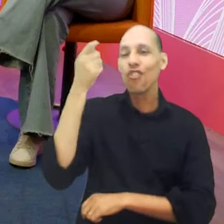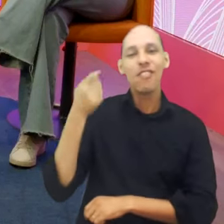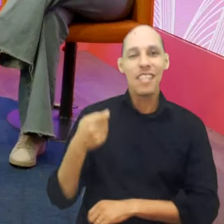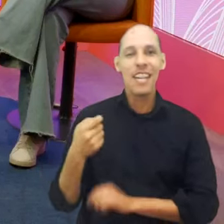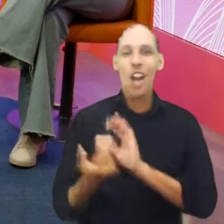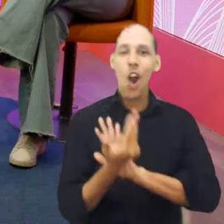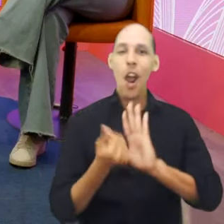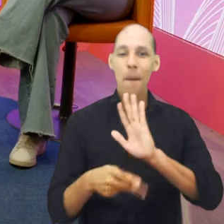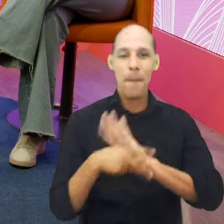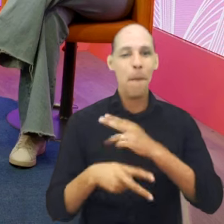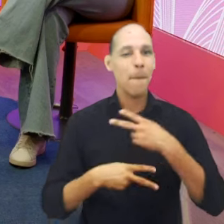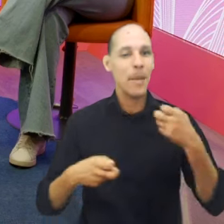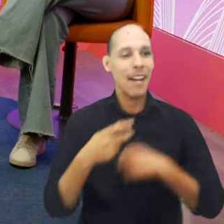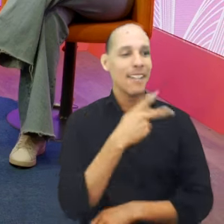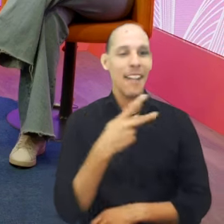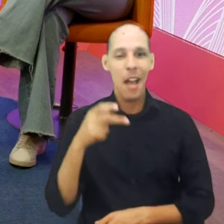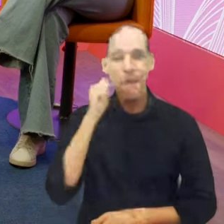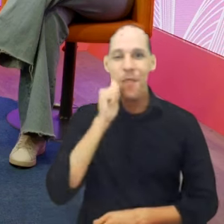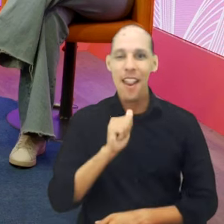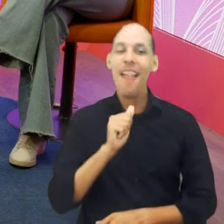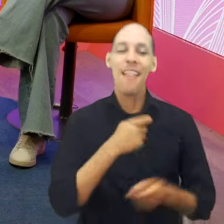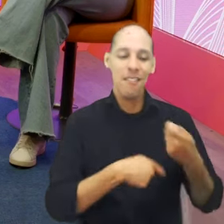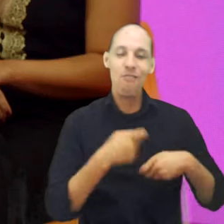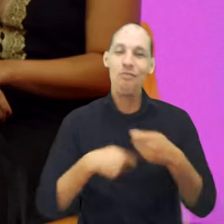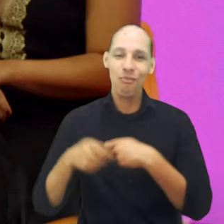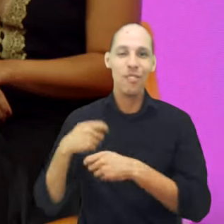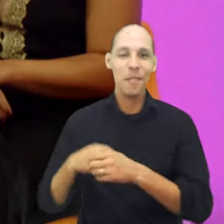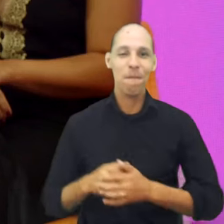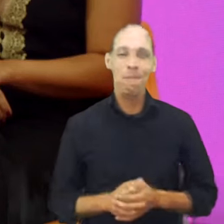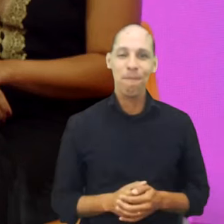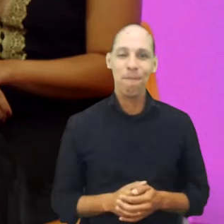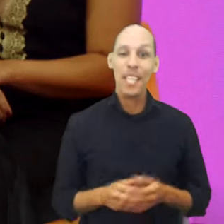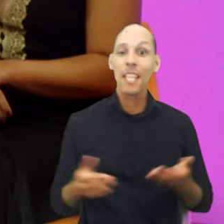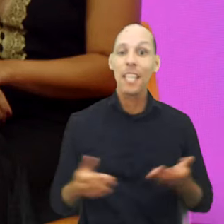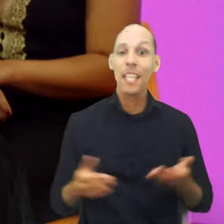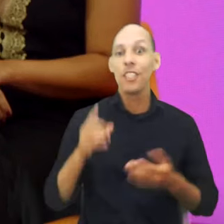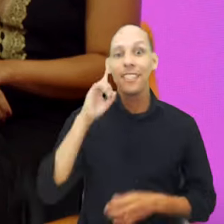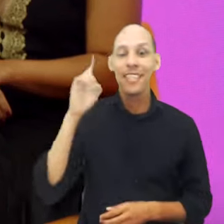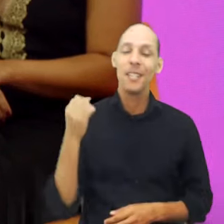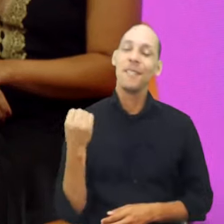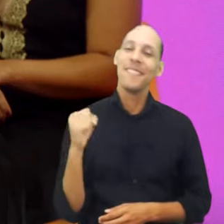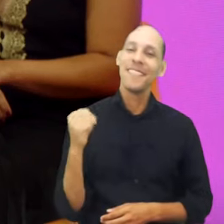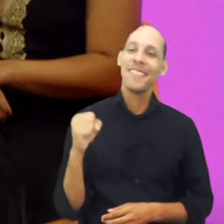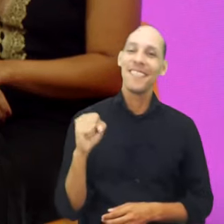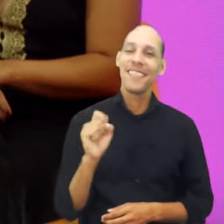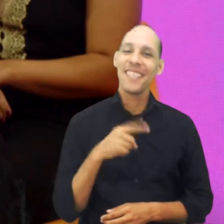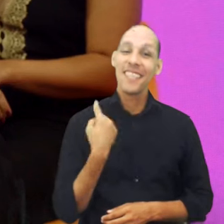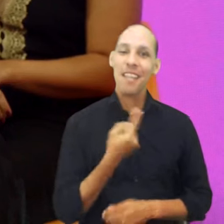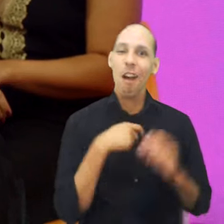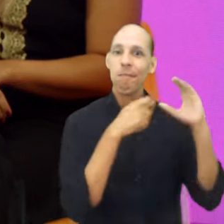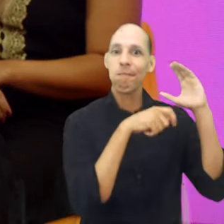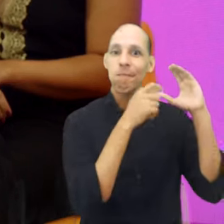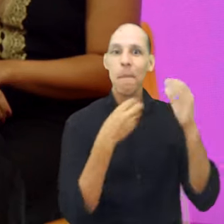escrito o logo do nosso programa Sebrae Delas, Mulher de Negócios. E hoje, nesse dia 8, a gente está fazendo